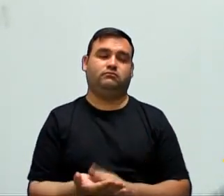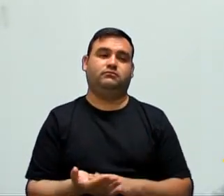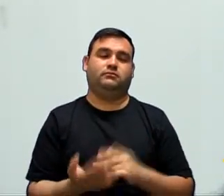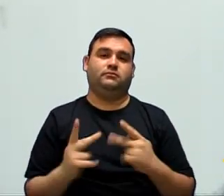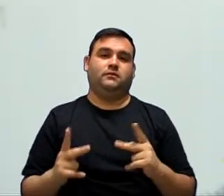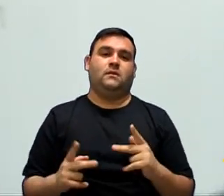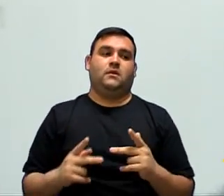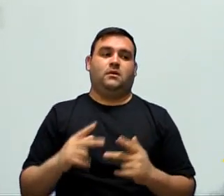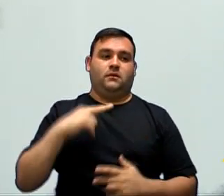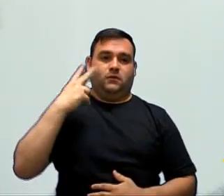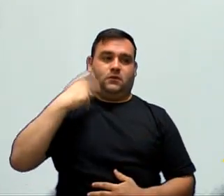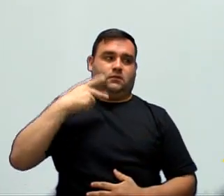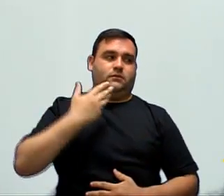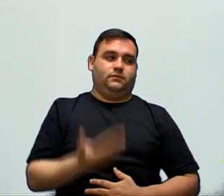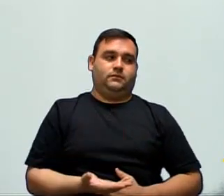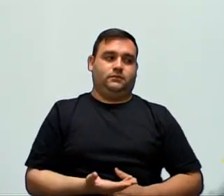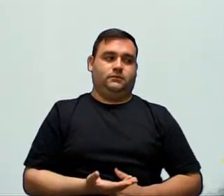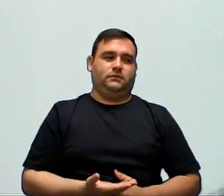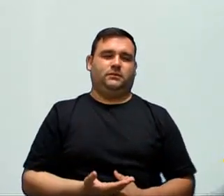Vereadora.